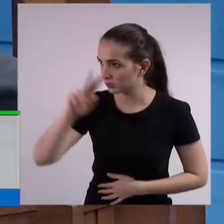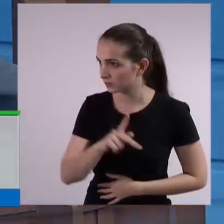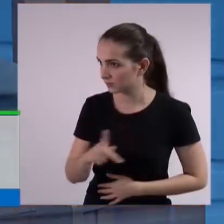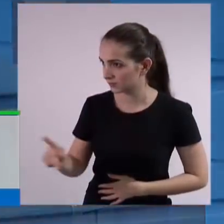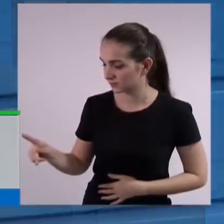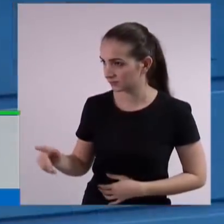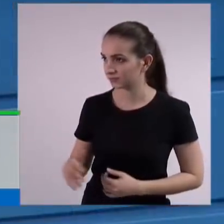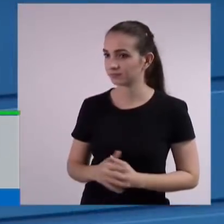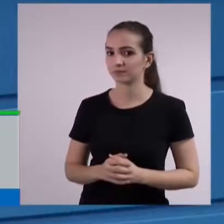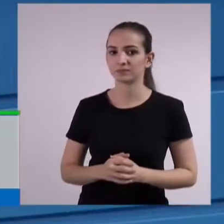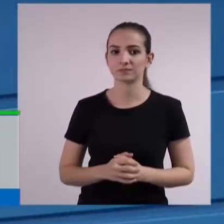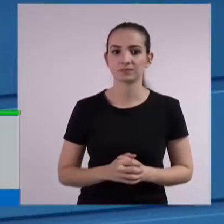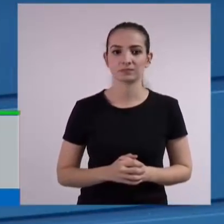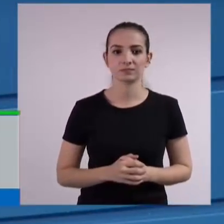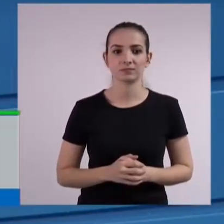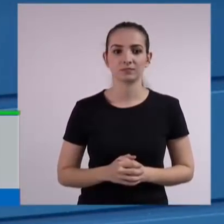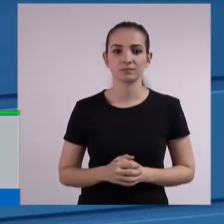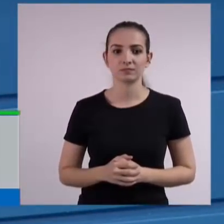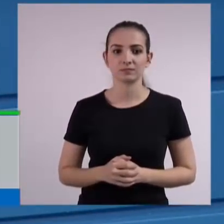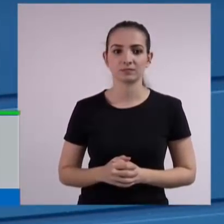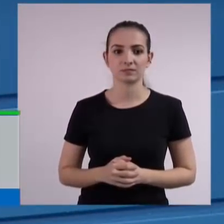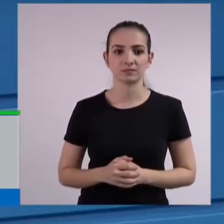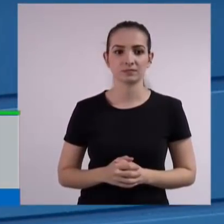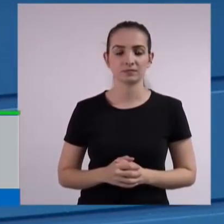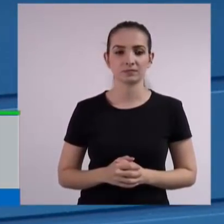presidente, nosso